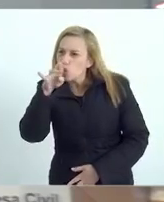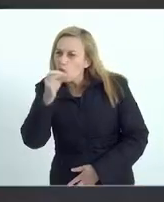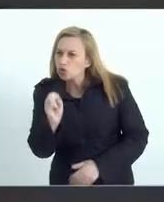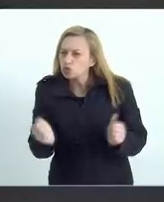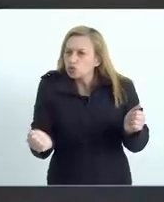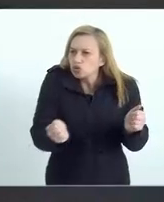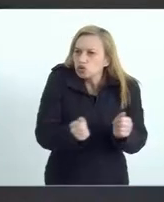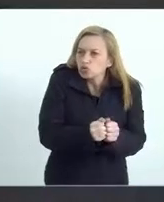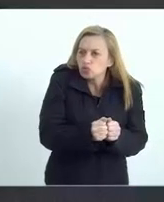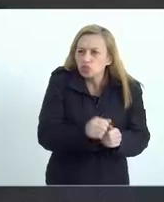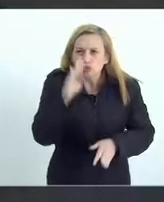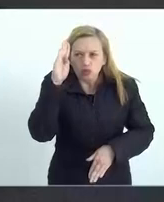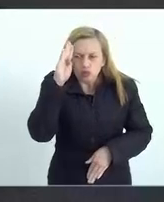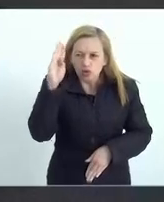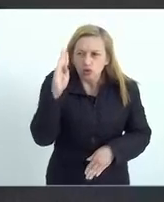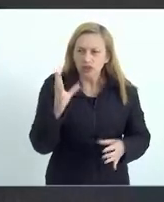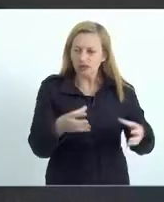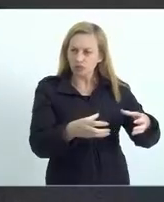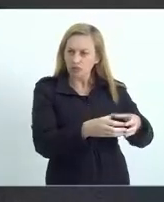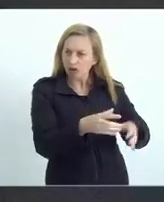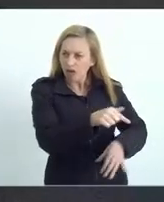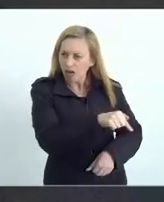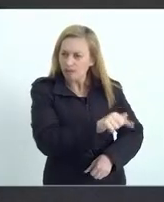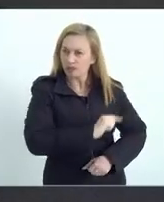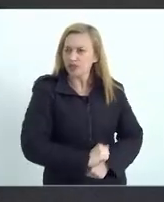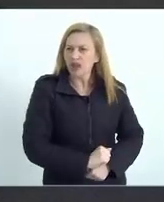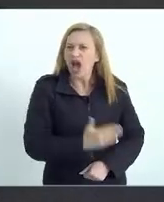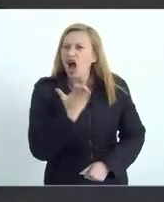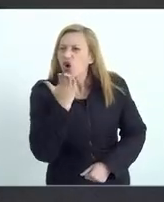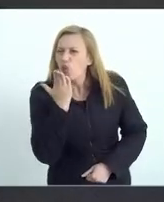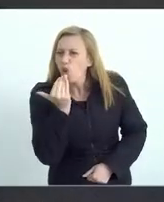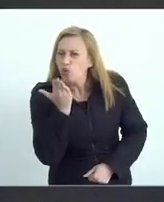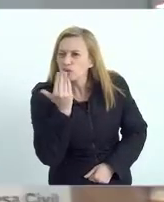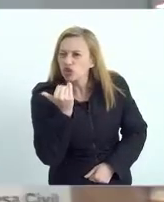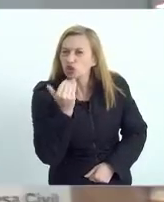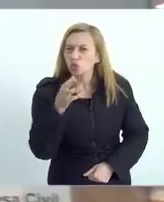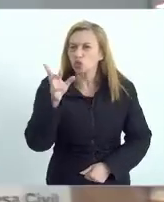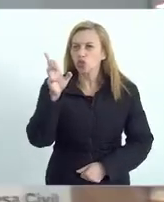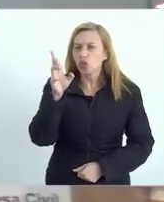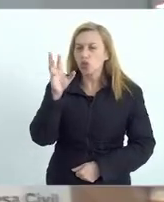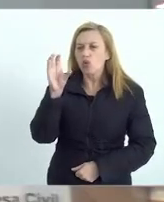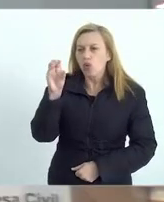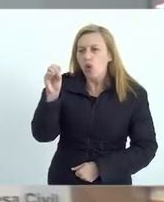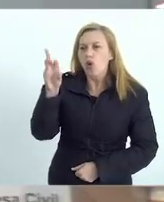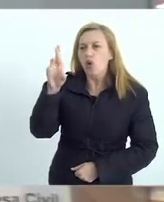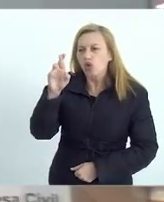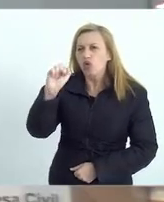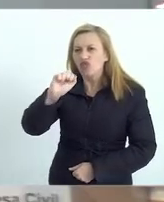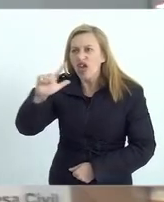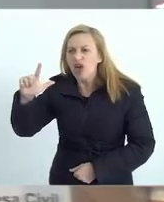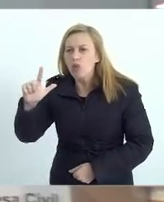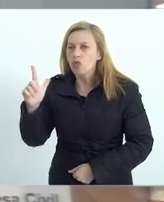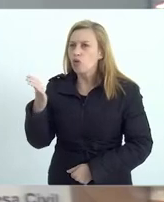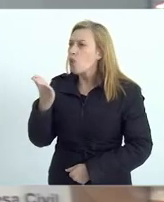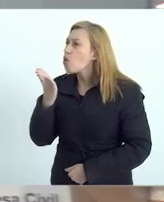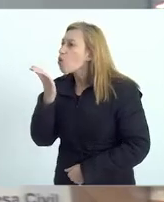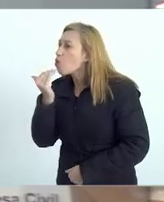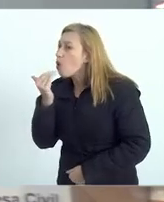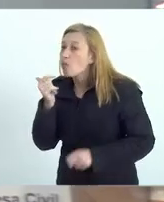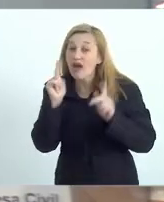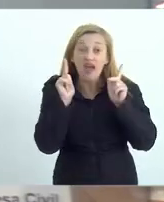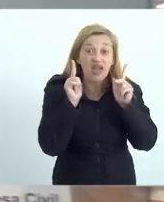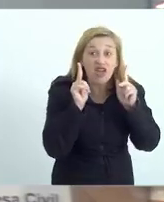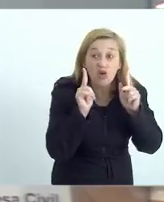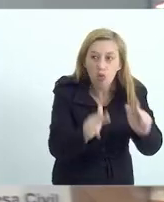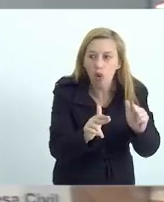Corporação a comida o que os coronéis almoço é a